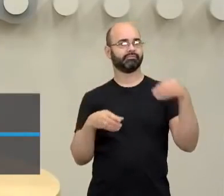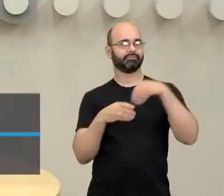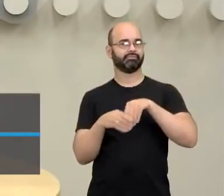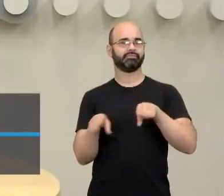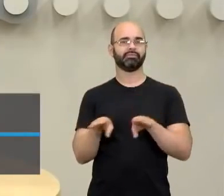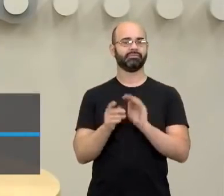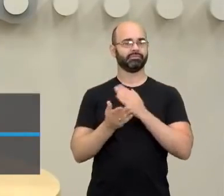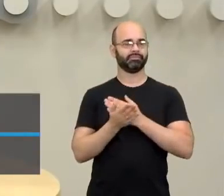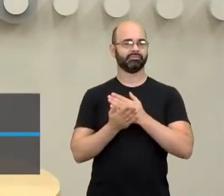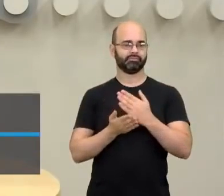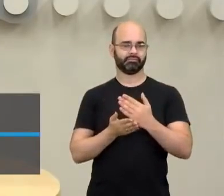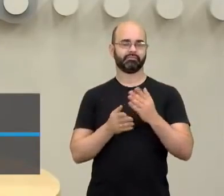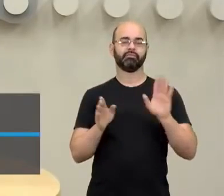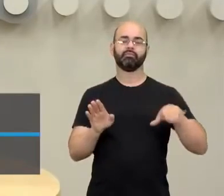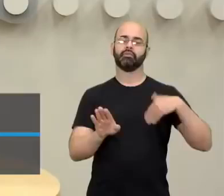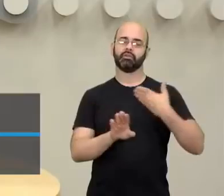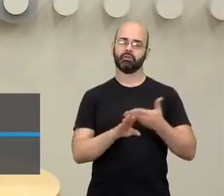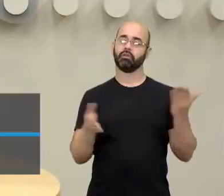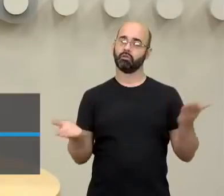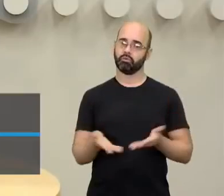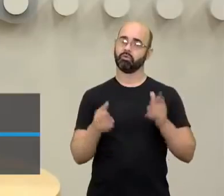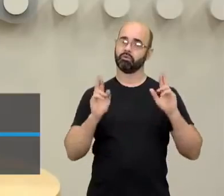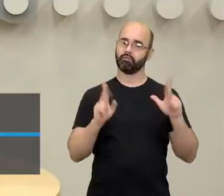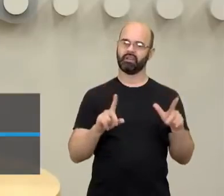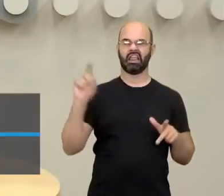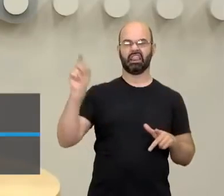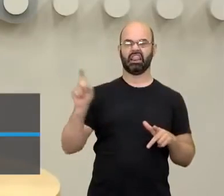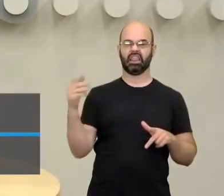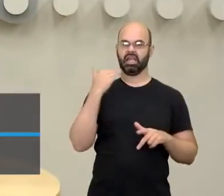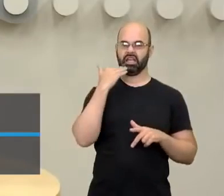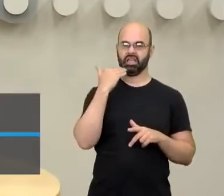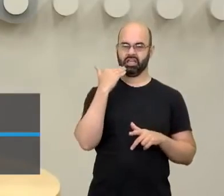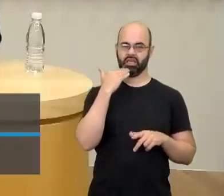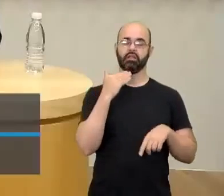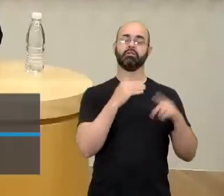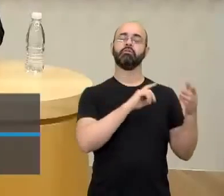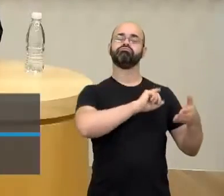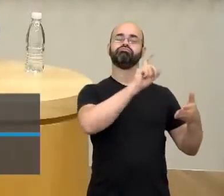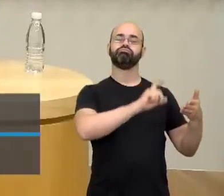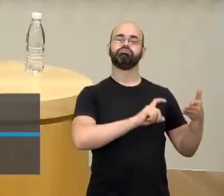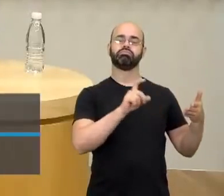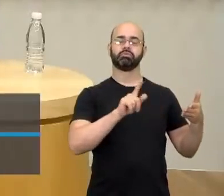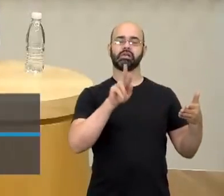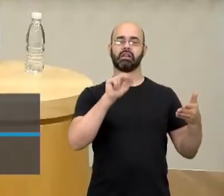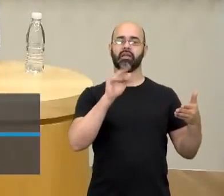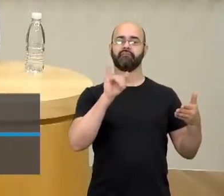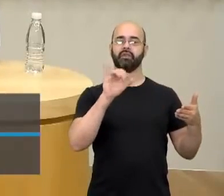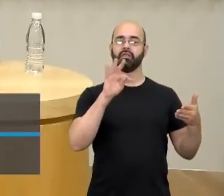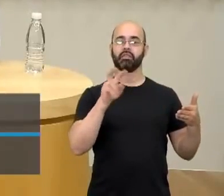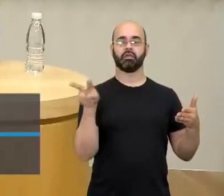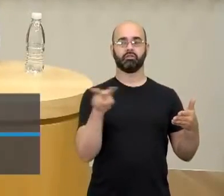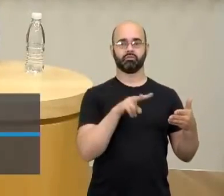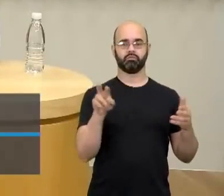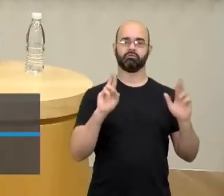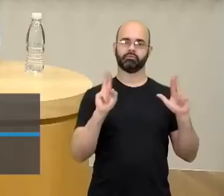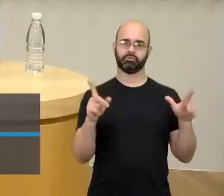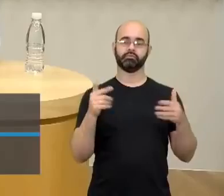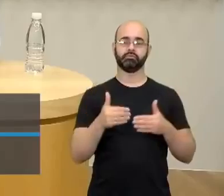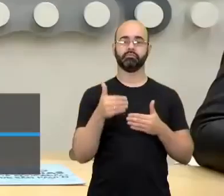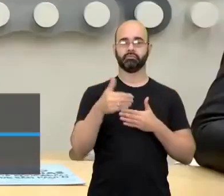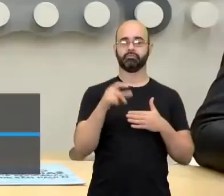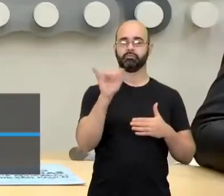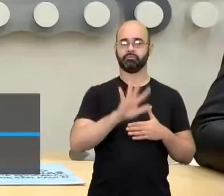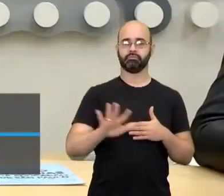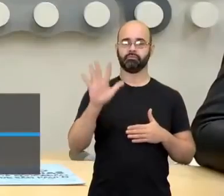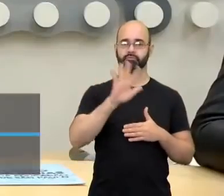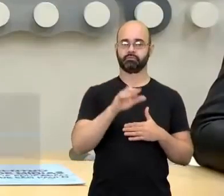que ainda assim a gente tem uma diferenciação entre o que é grafite e o que é picho, que a gente vai ver aí em seguida. Exatamente. Então, vou deixar aí na sequência uma